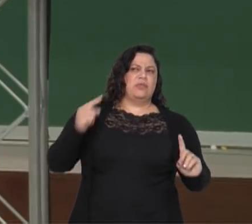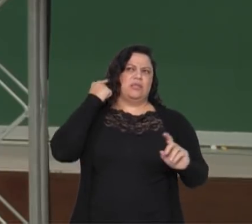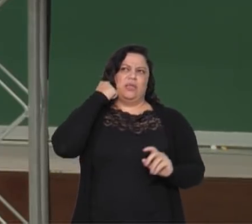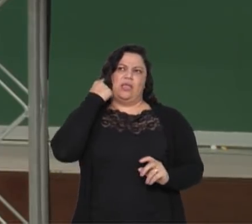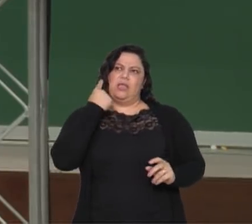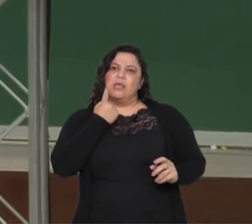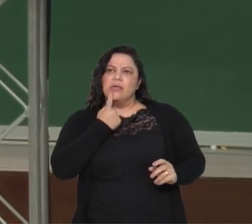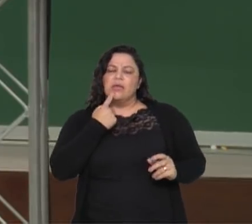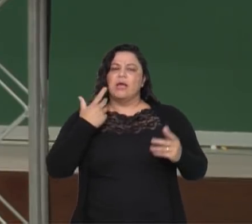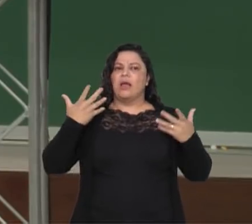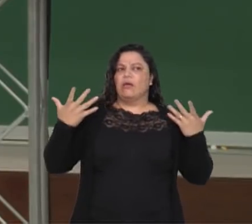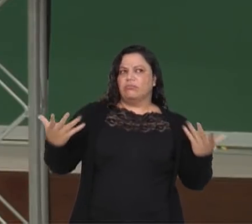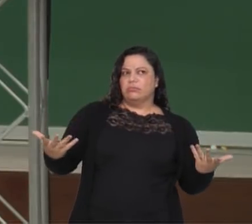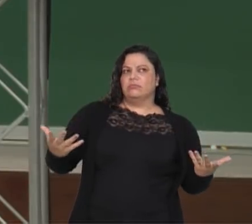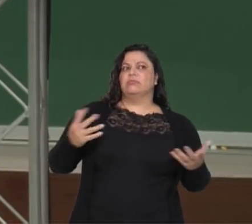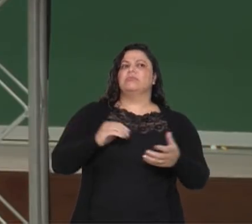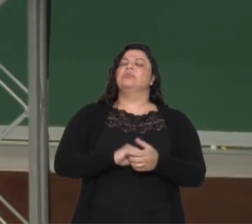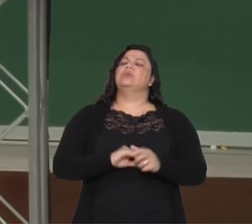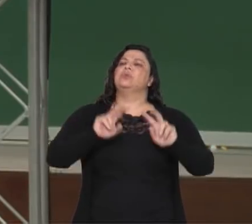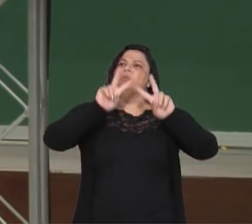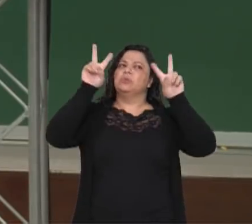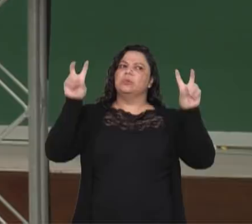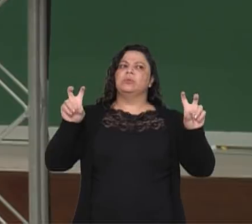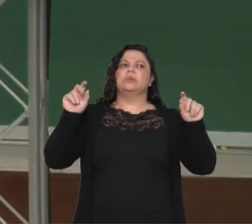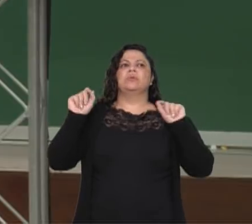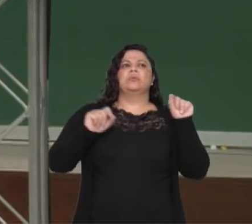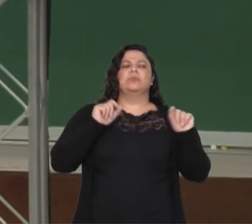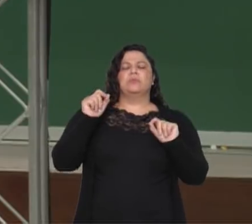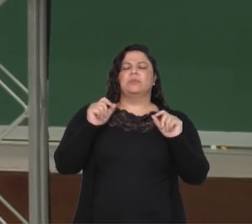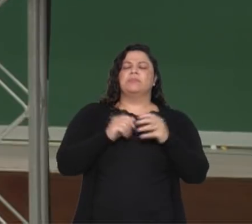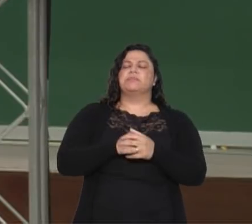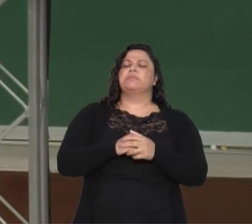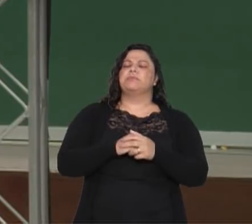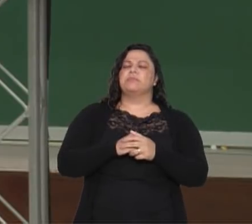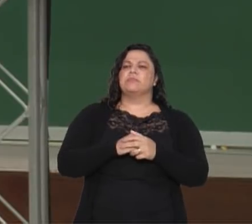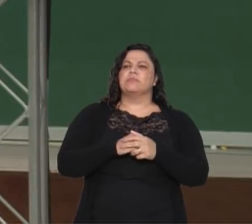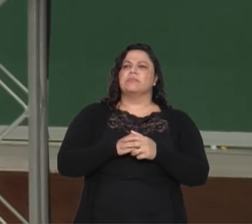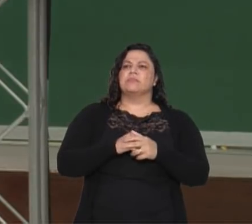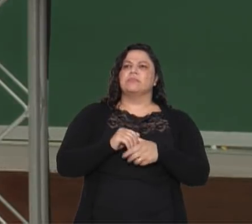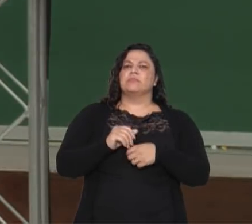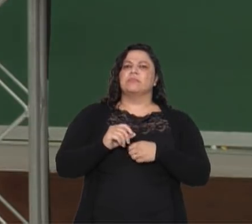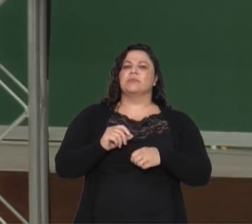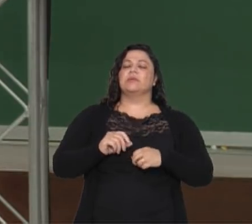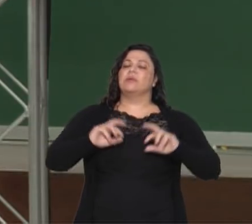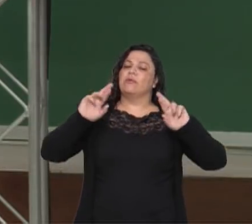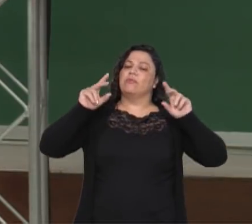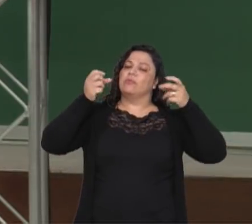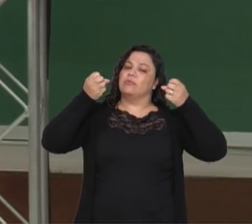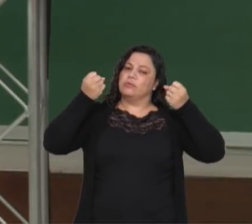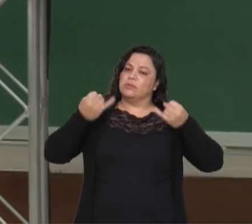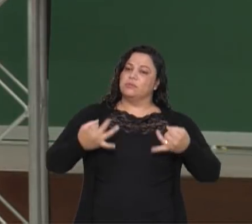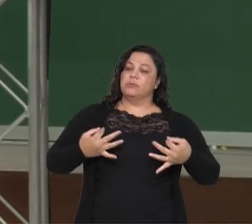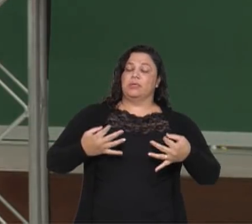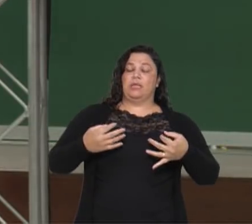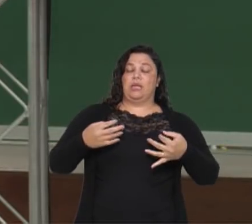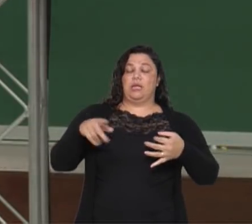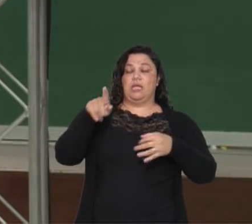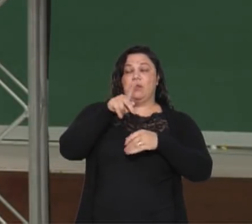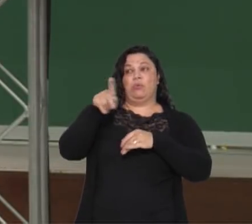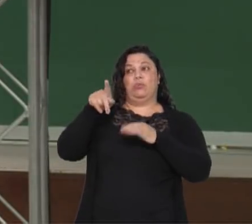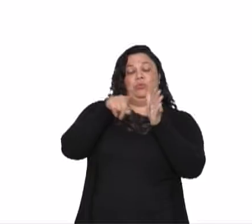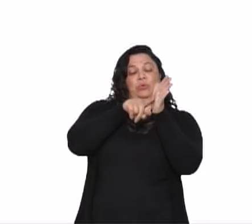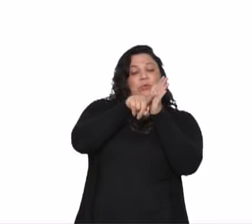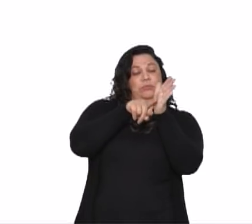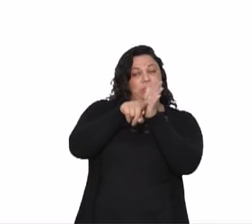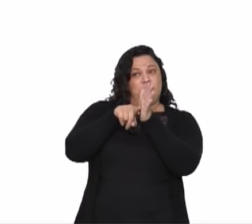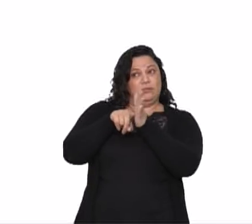diferenciada esse som que eu acredito que todo mundo vai conseguir alcançar. Então, vou falar um pouco das deficiências. Eu pesquisei e são 4.